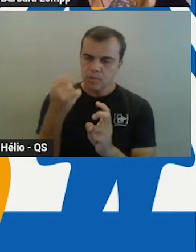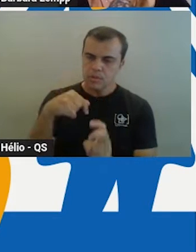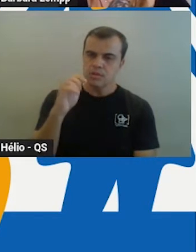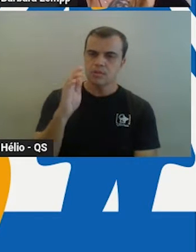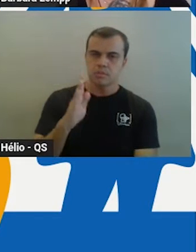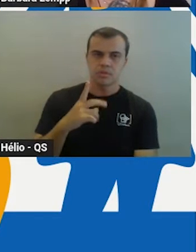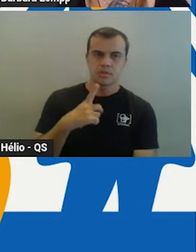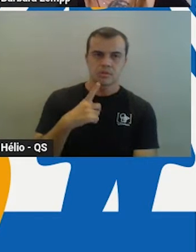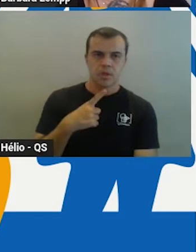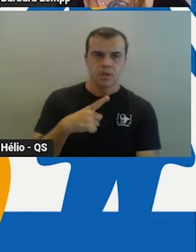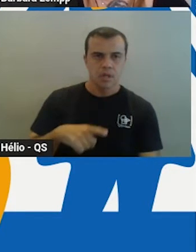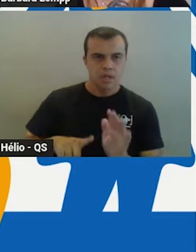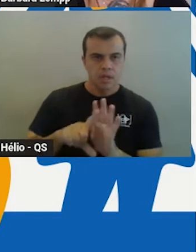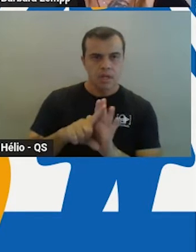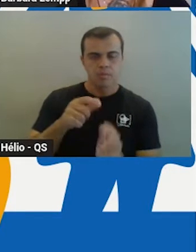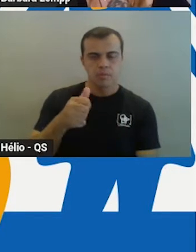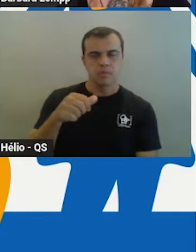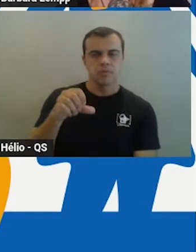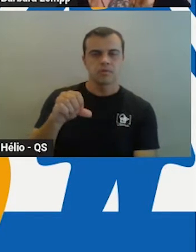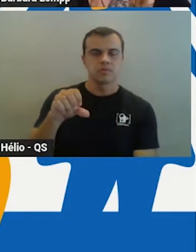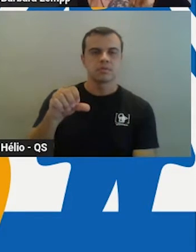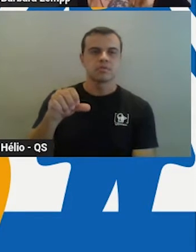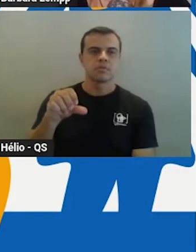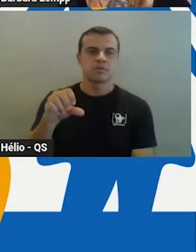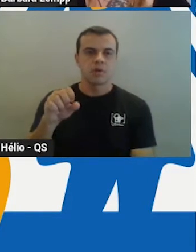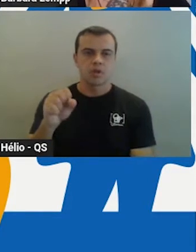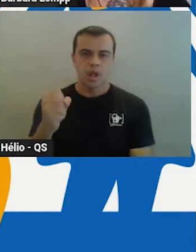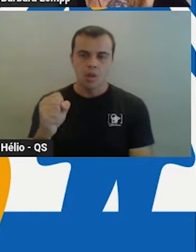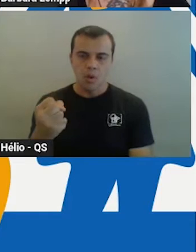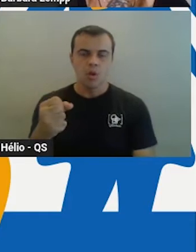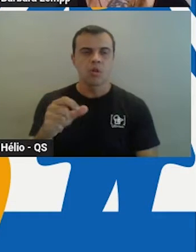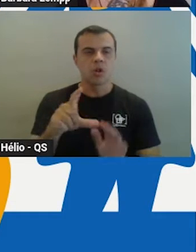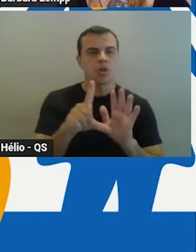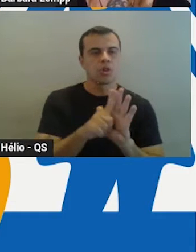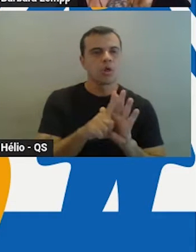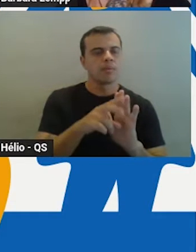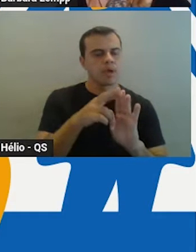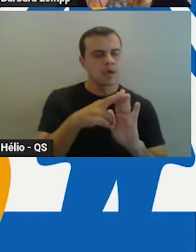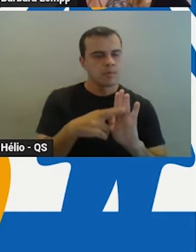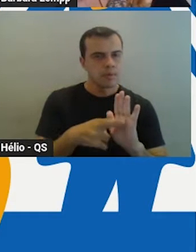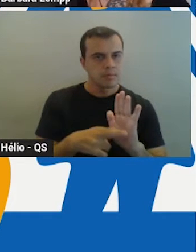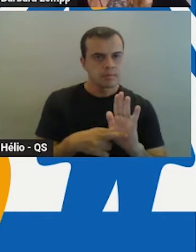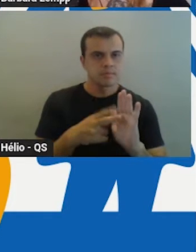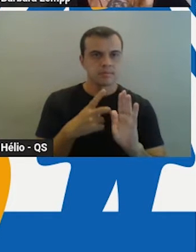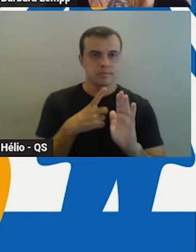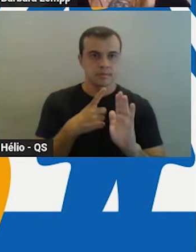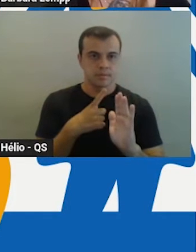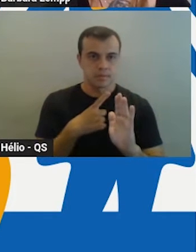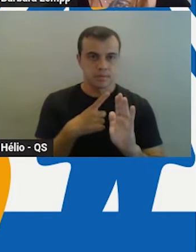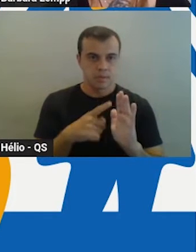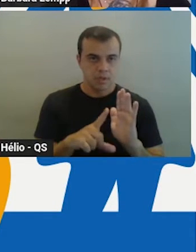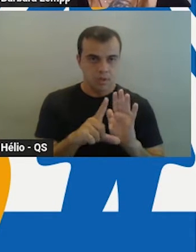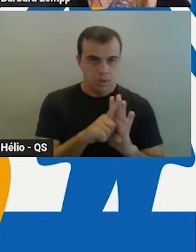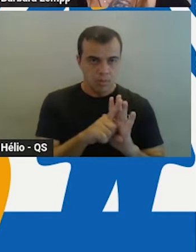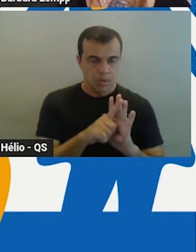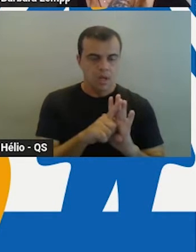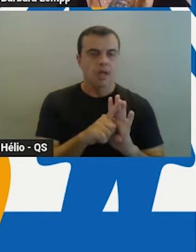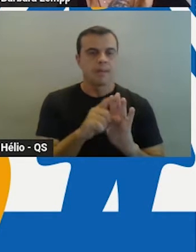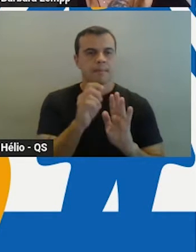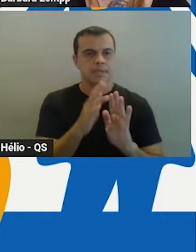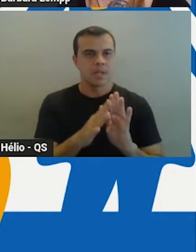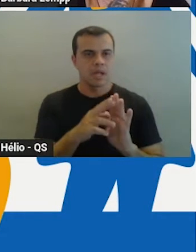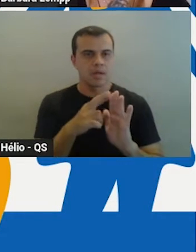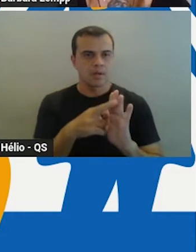tem a Constituição de 1988, tem a norma brasileira de regulamento, norma brasileira regulamentadora,